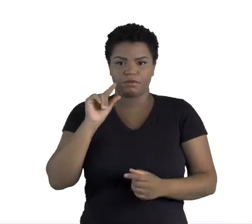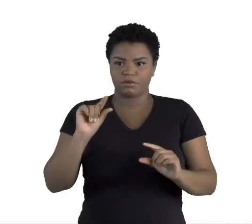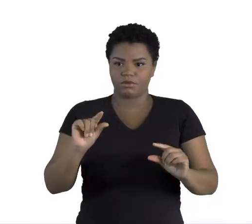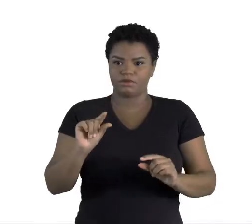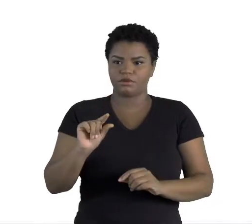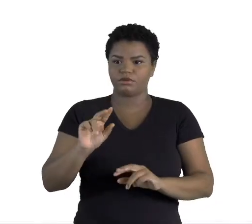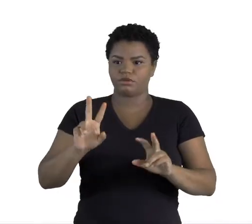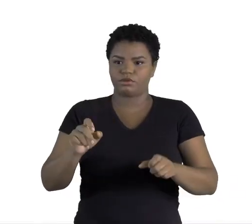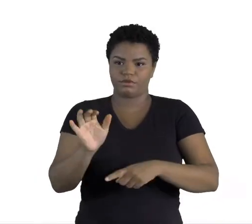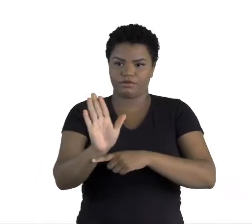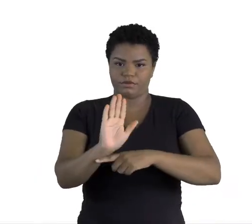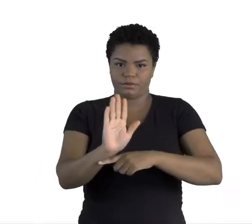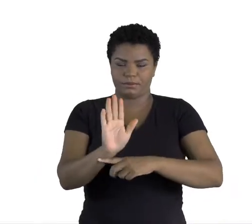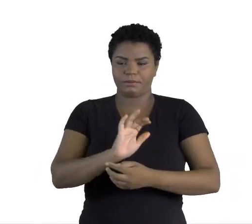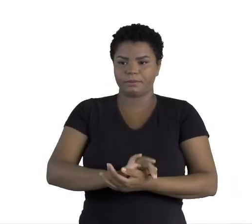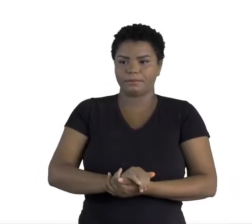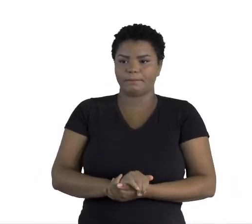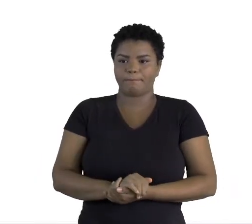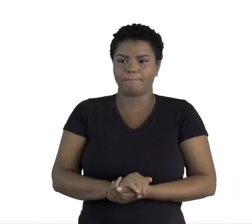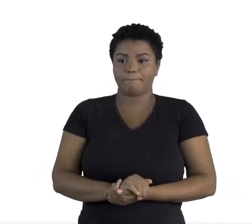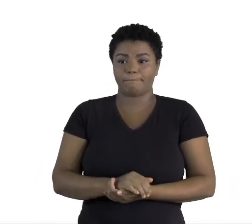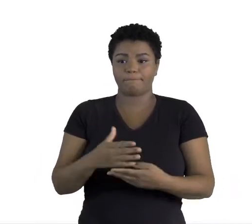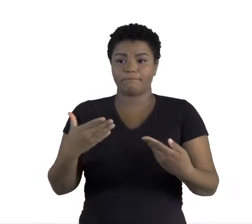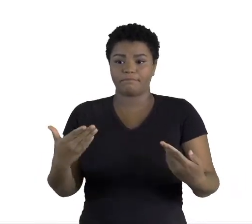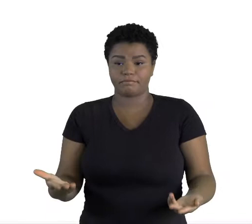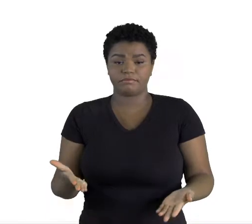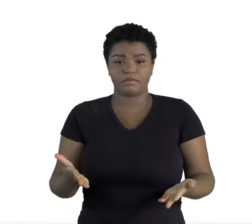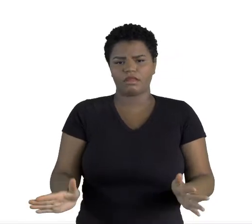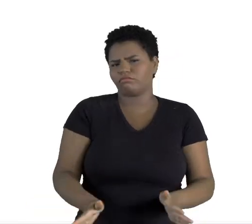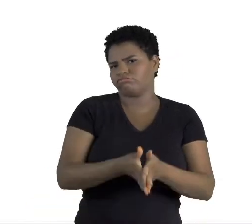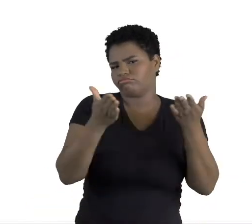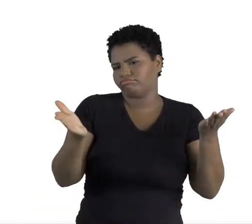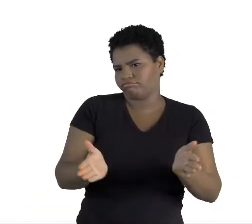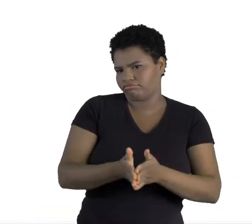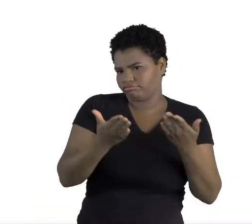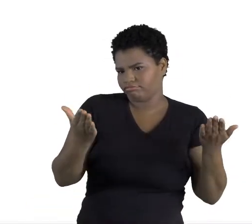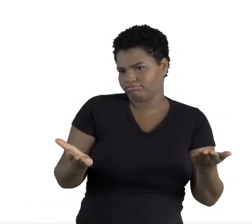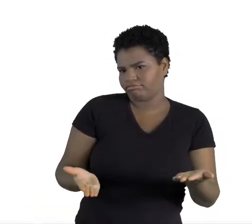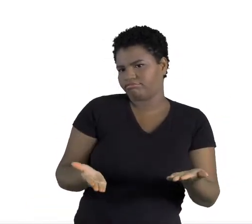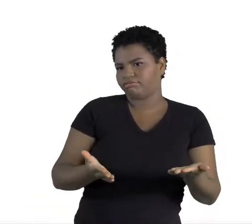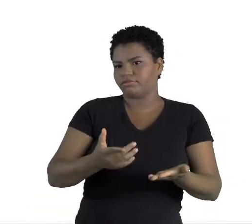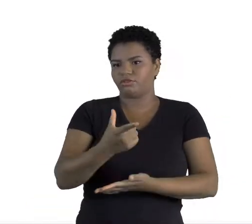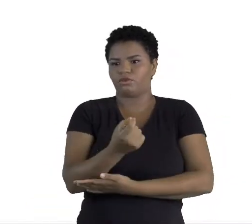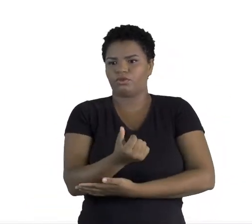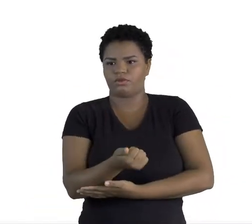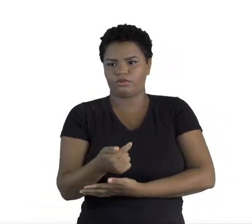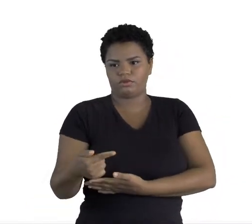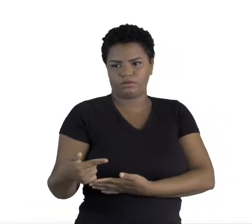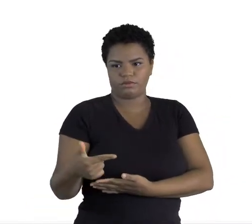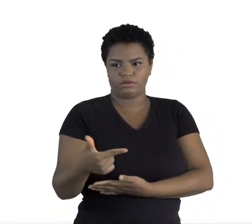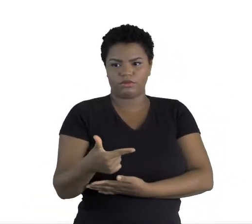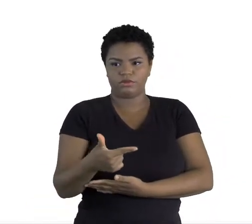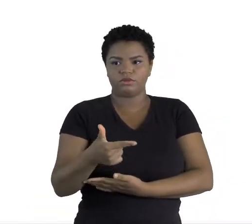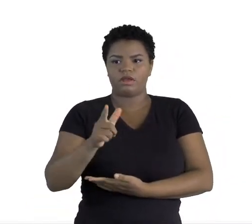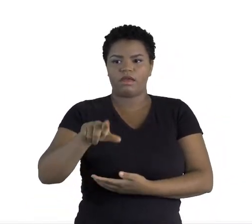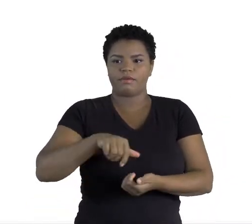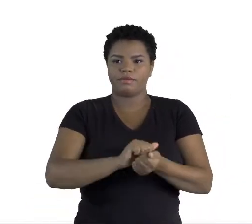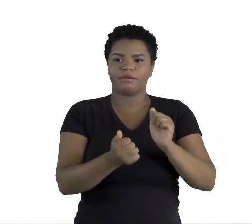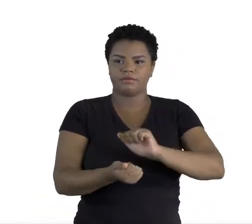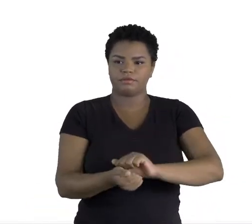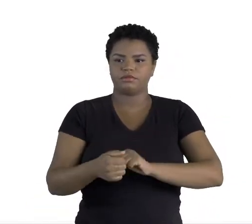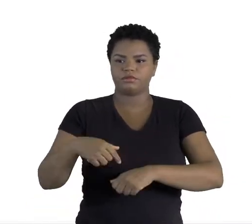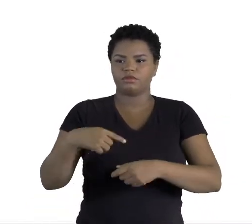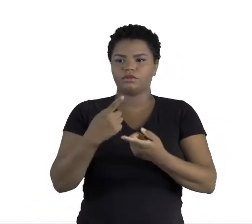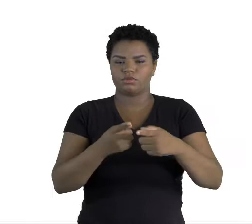filme. Então, é como diz, Os Miseráveis, de 2012, é uma adaptação do musical da